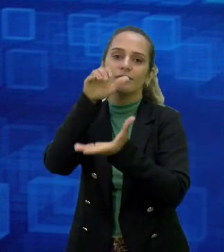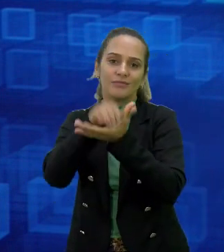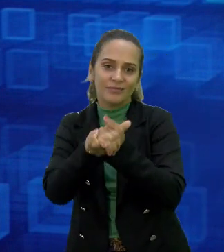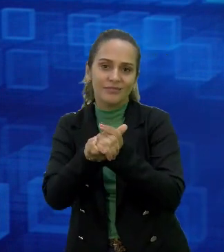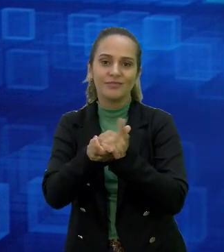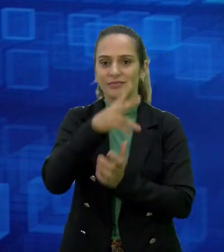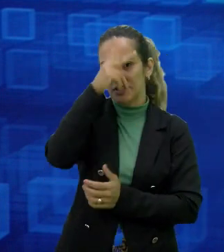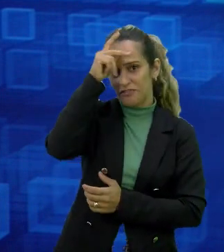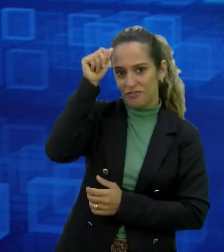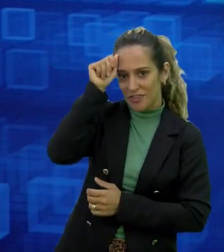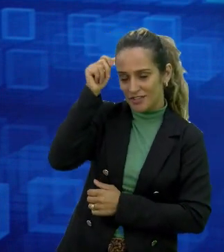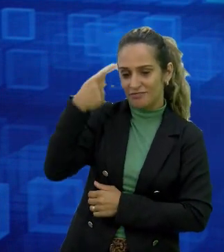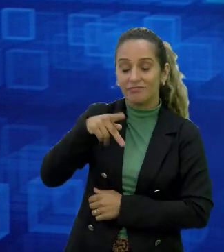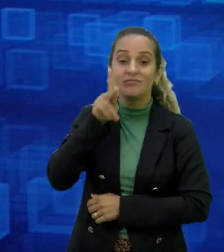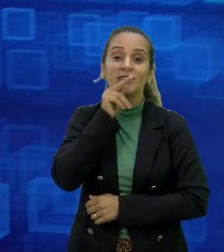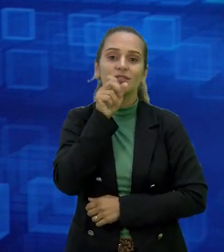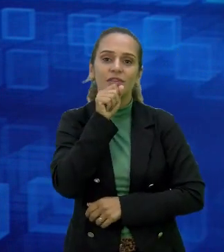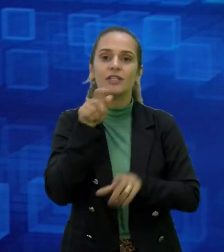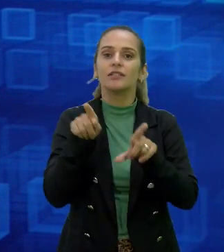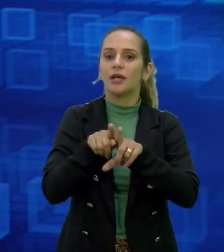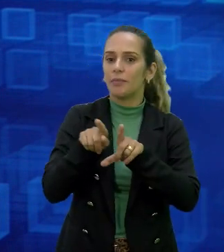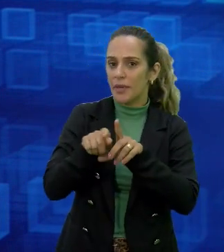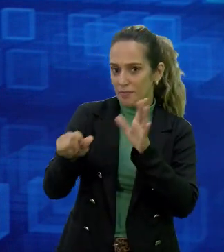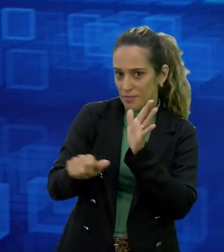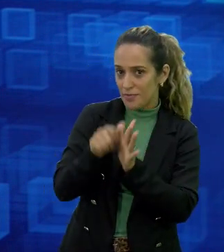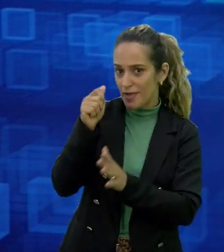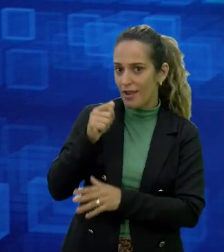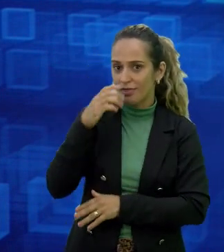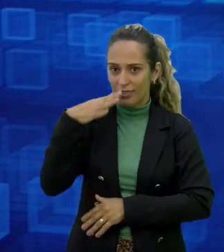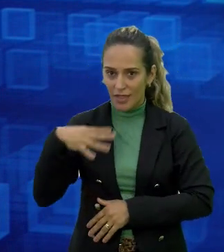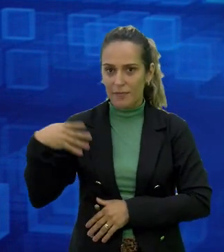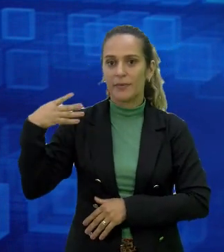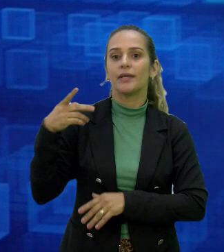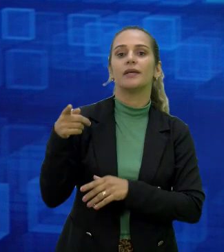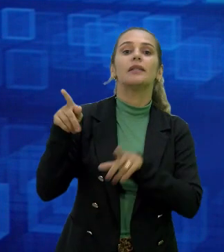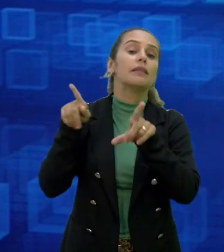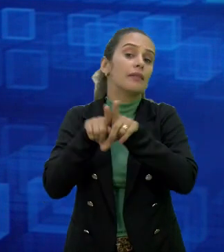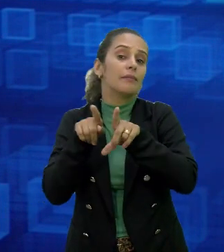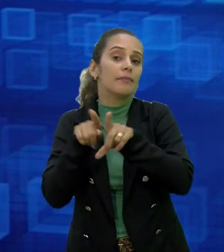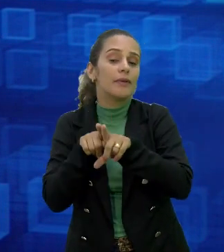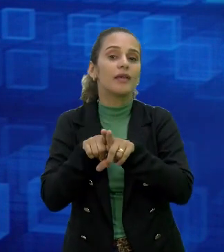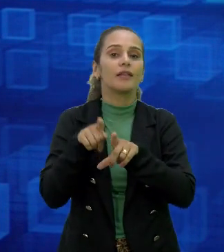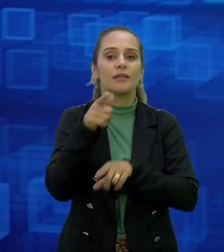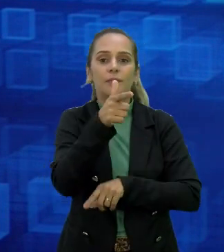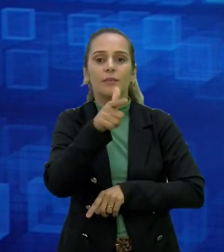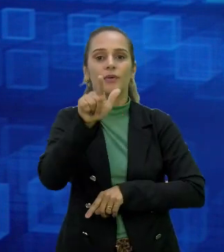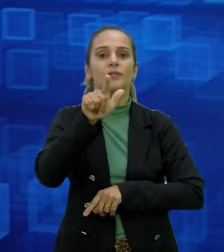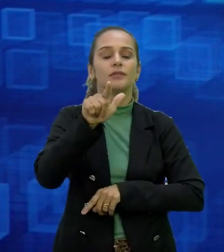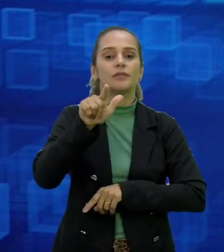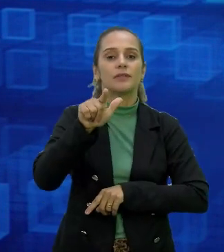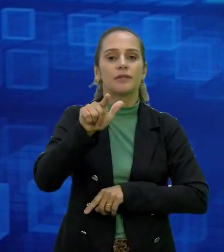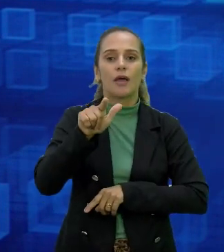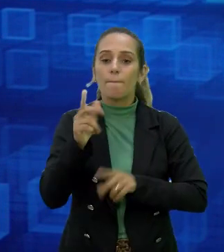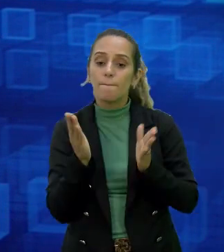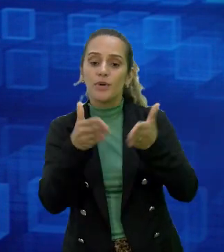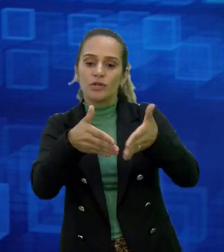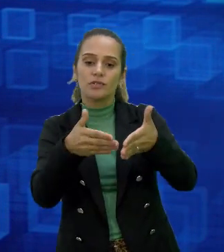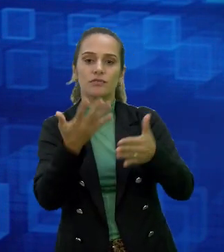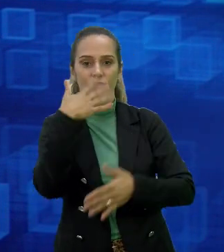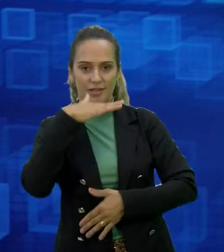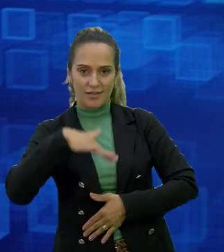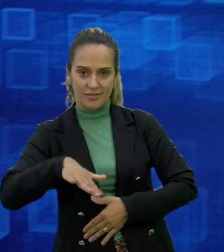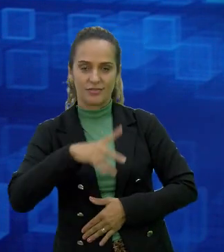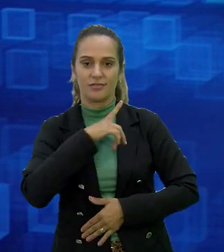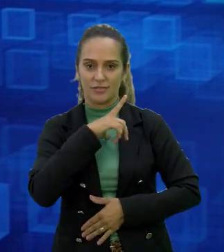primeira dama inclusive na área social fez um trabalho muito grande me lembro de alguns eventos inclusive priorizando as